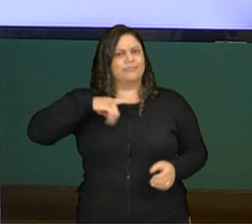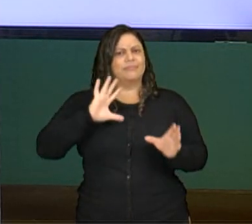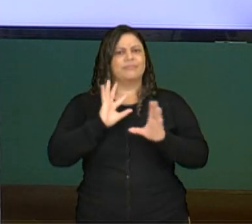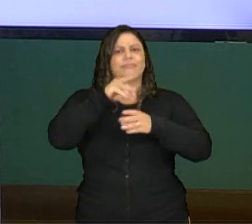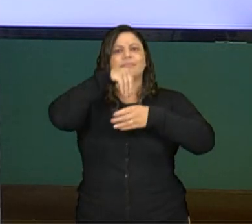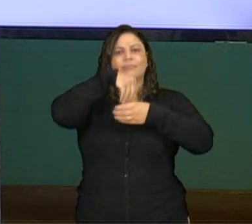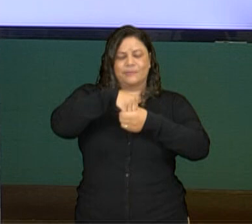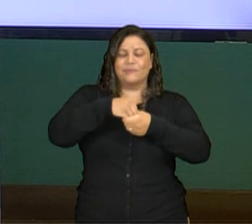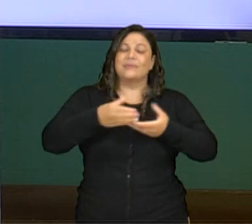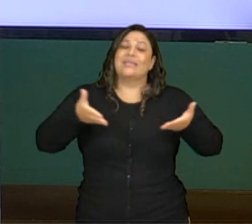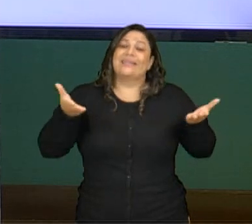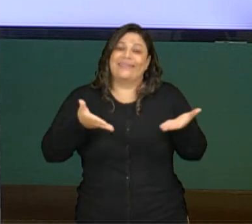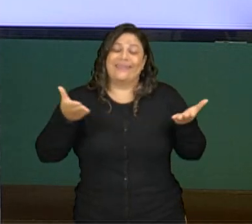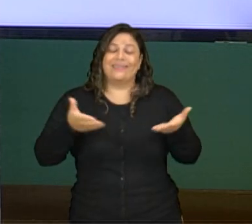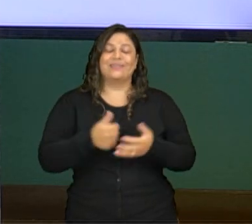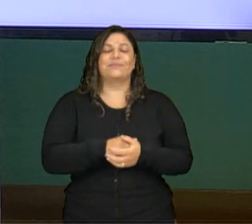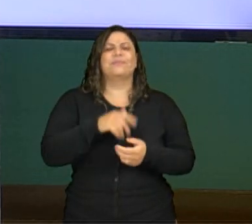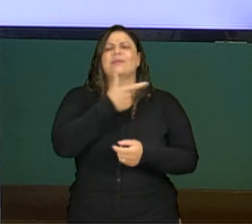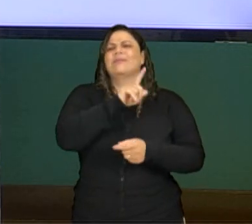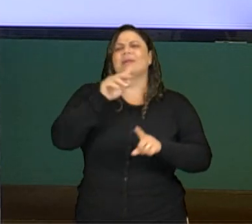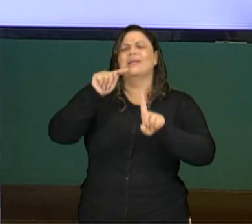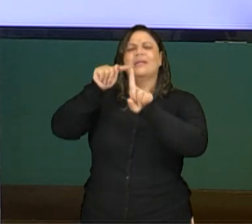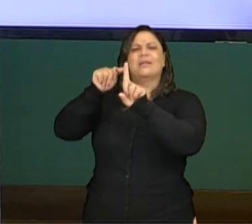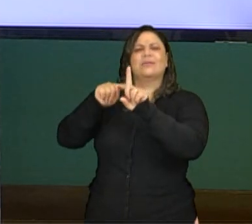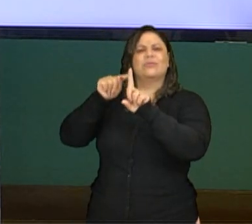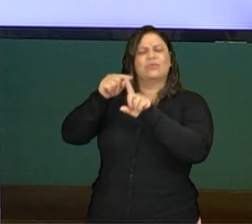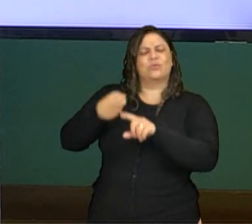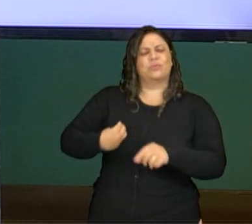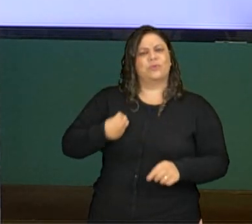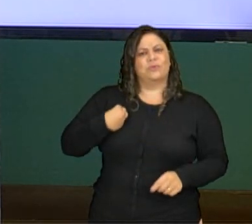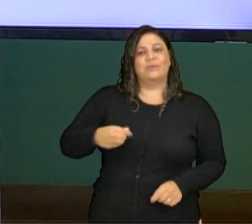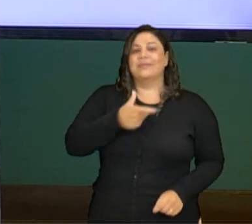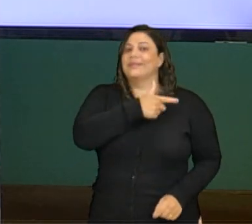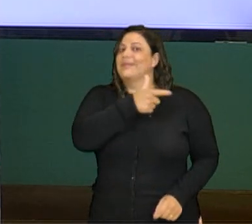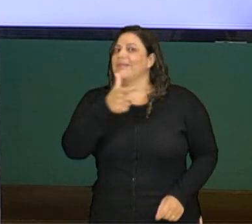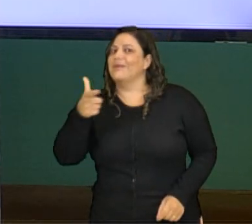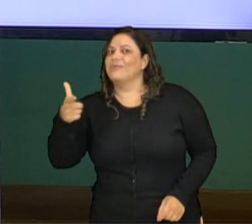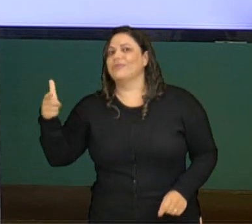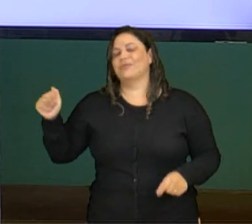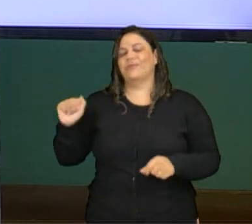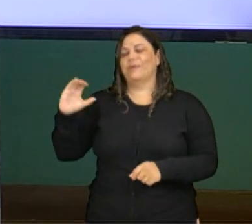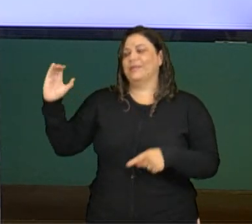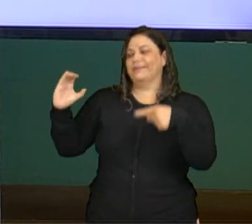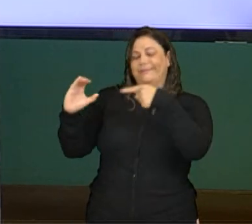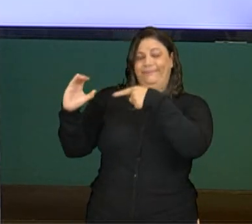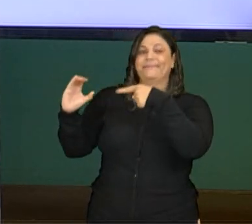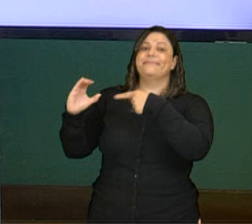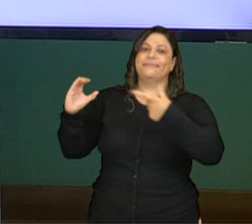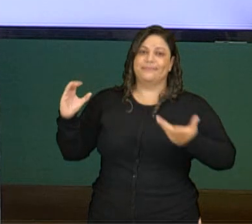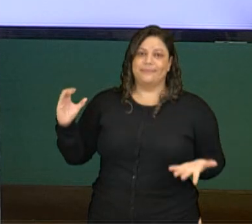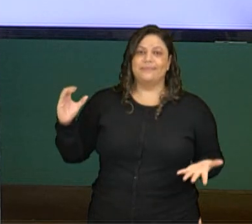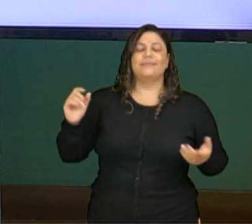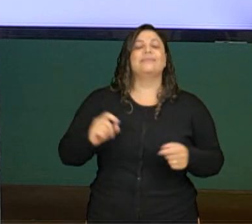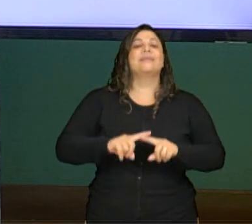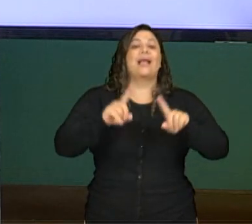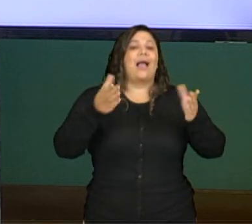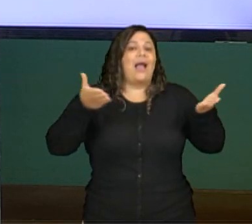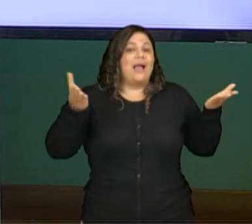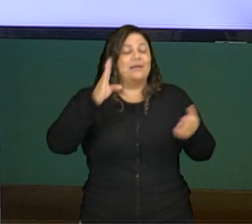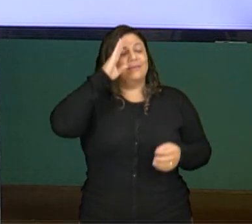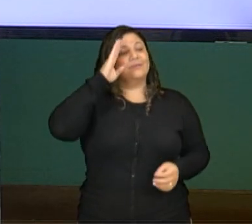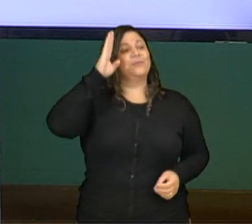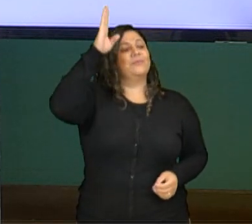não teríamos este tipo de vida que conhecemos se não tivéssemos o átomo de carbono. Aí a sua